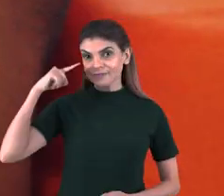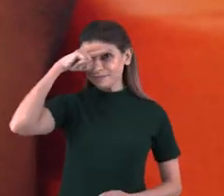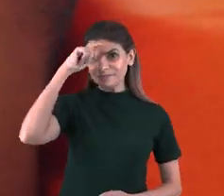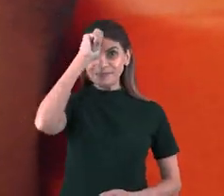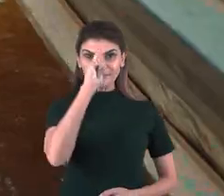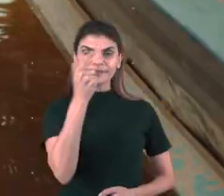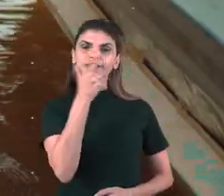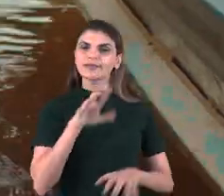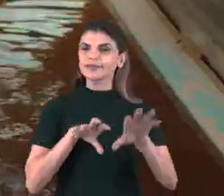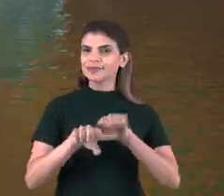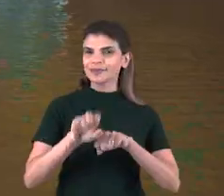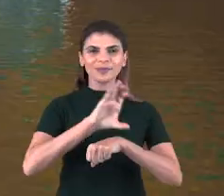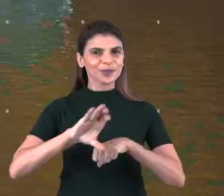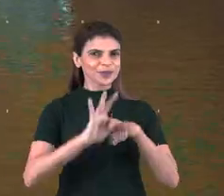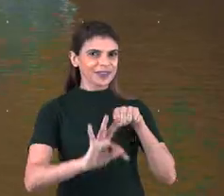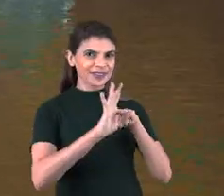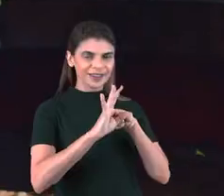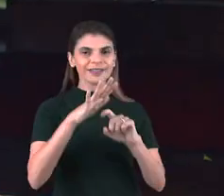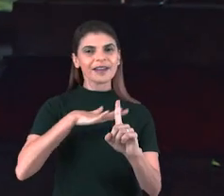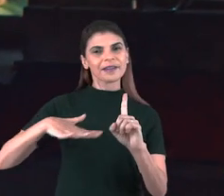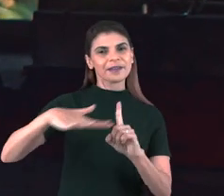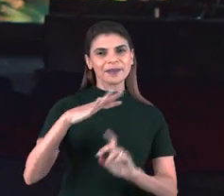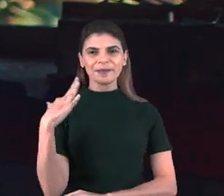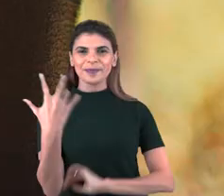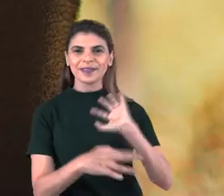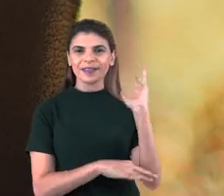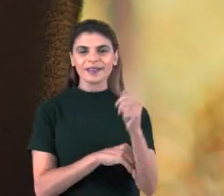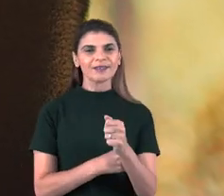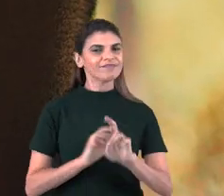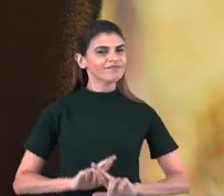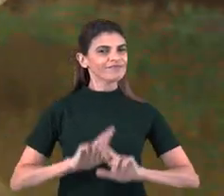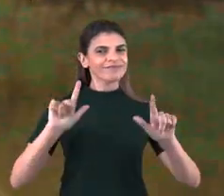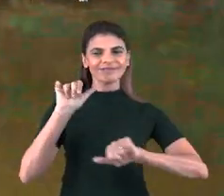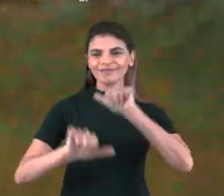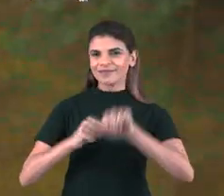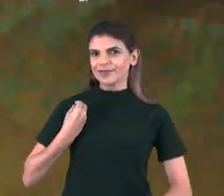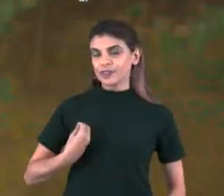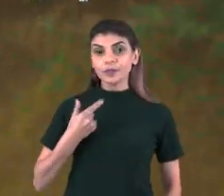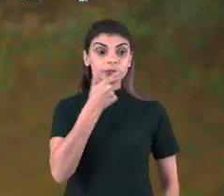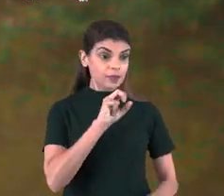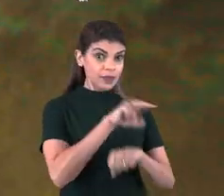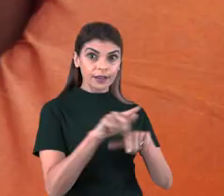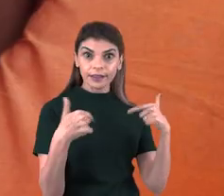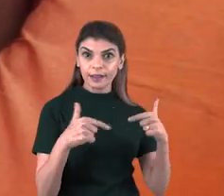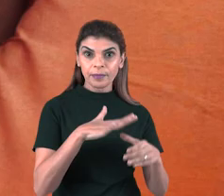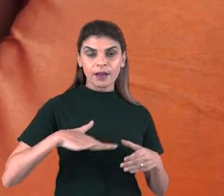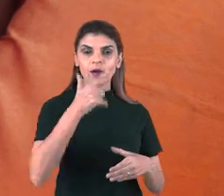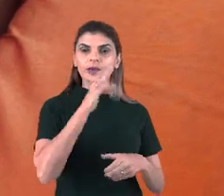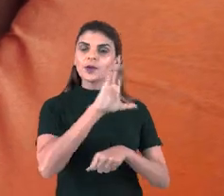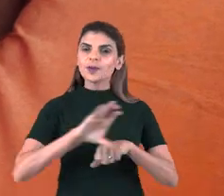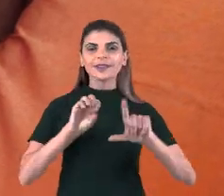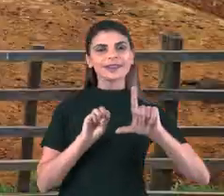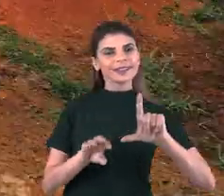O Arielson concluiu o curso técnico em meio ambiente e viu sua vida transformada. Já estou trabalhando na área e estou